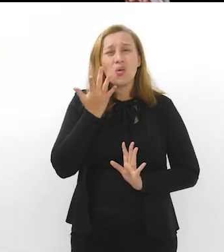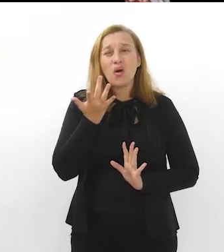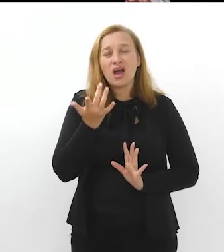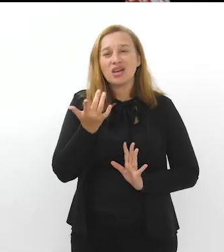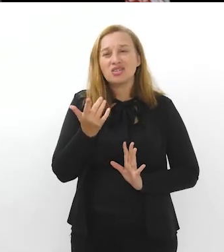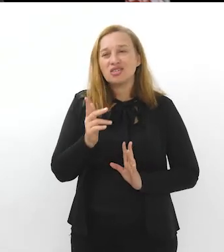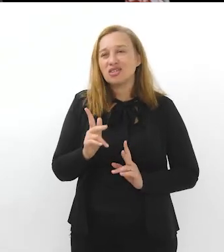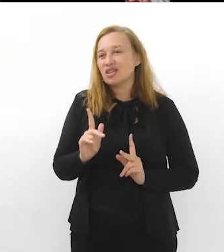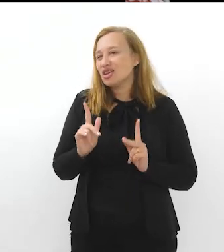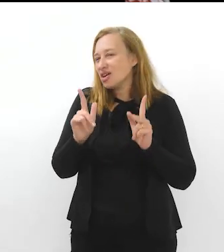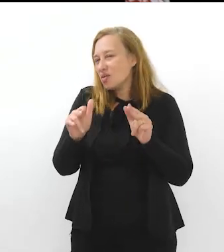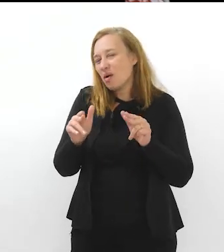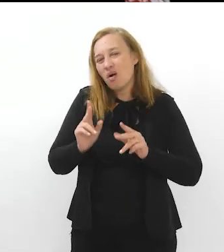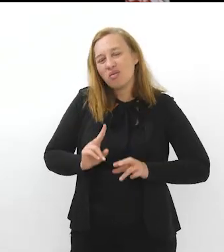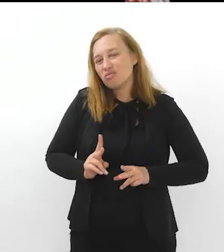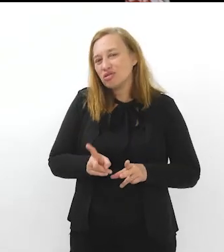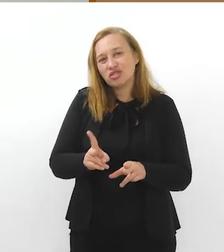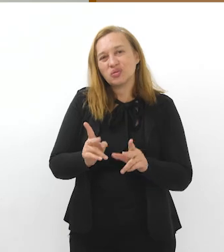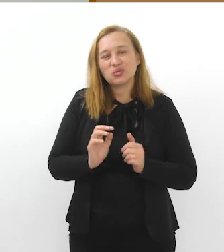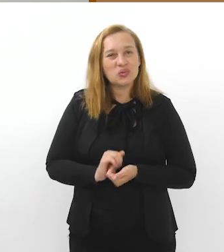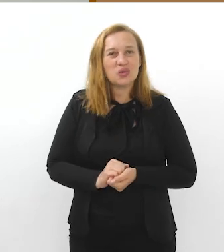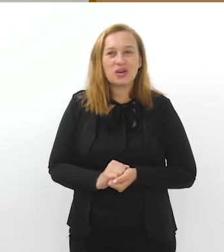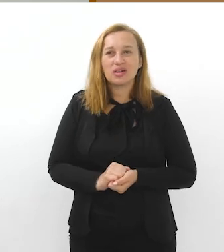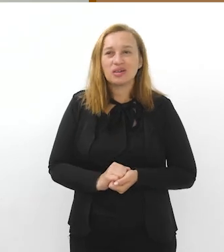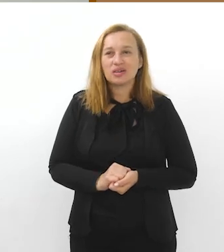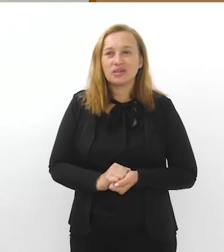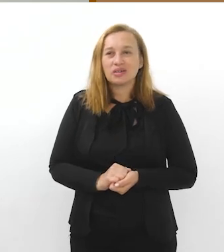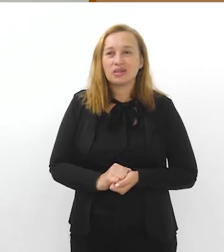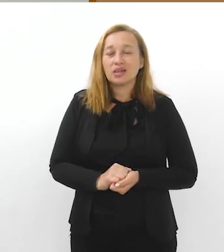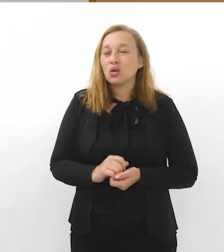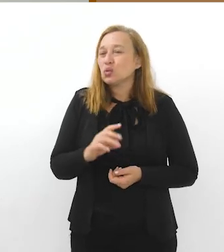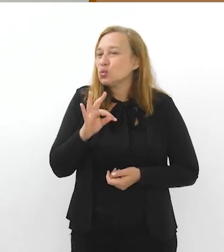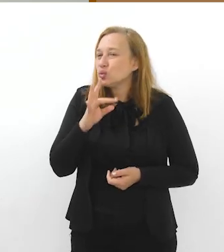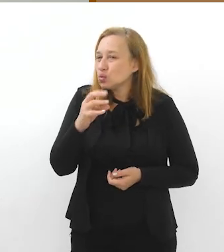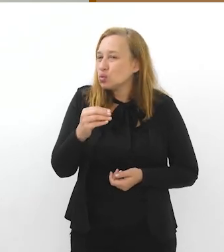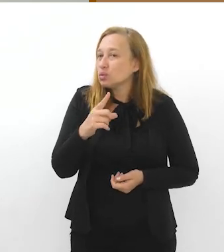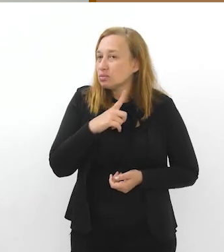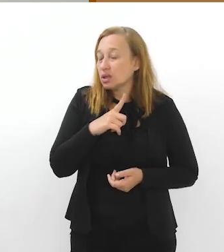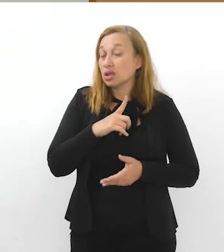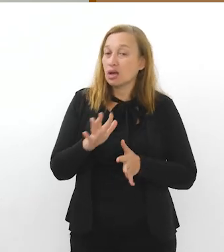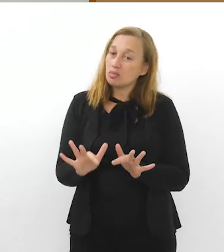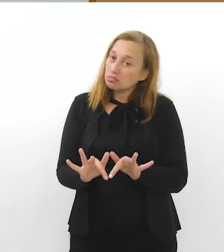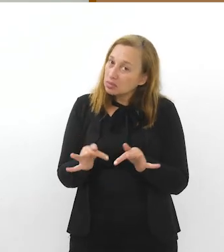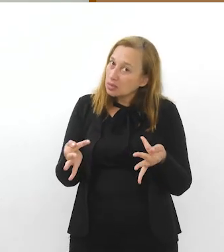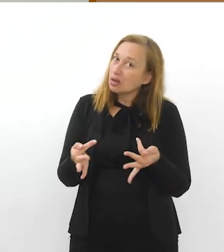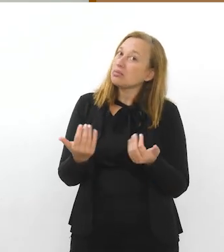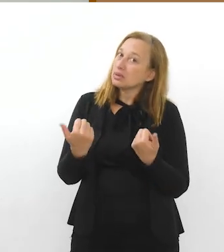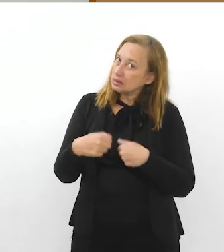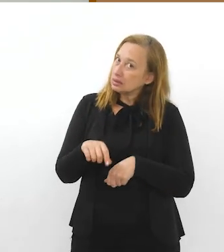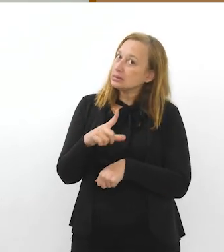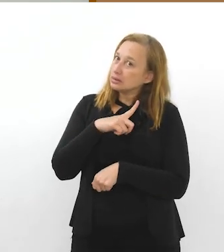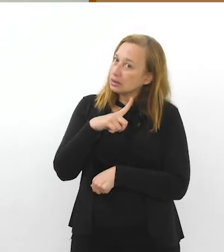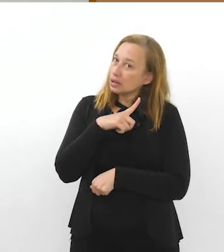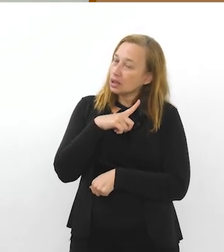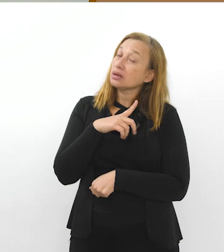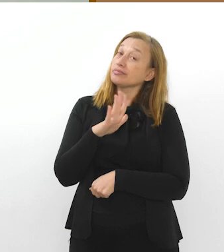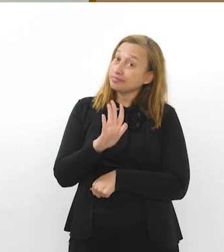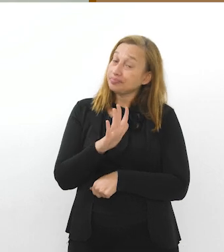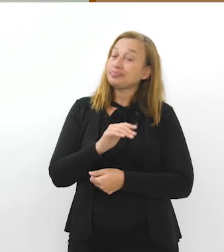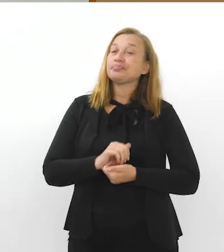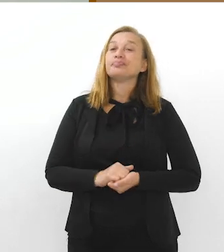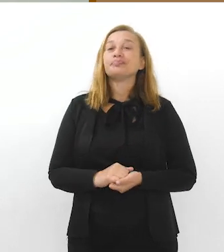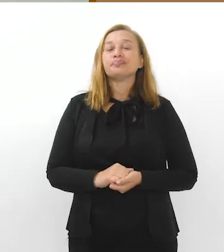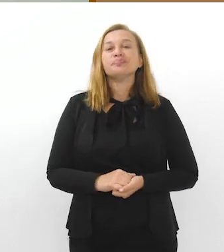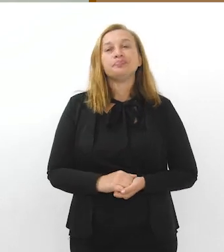ficou famosa. Não, mas não é. Acho que eles me veem do jeitinho quando eles me conheceram, né? Porque eu